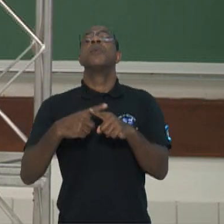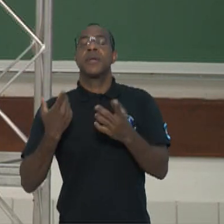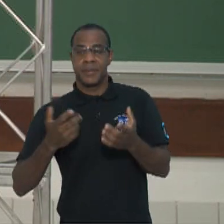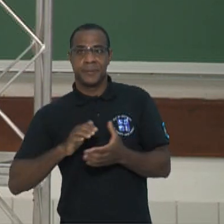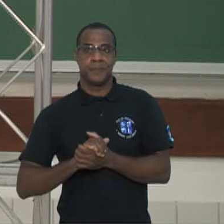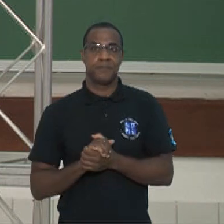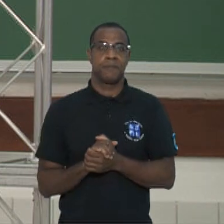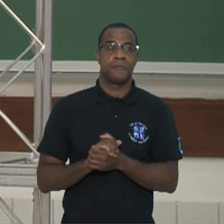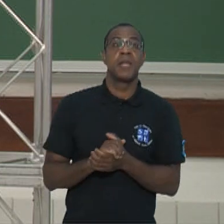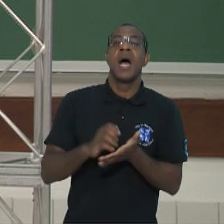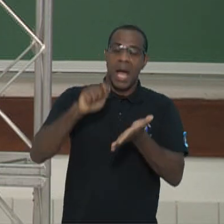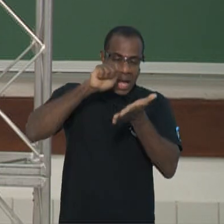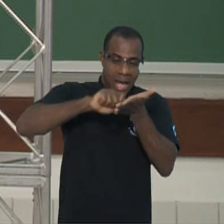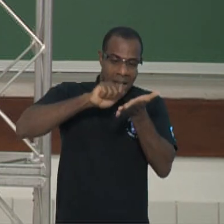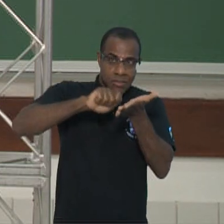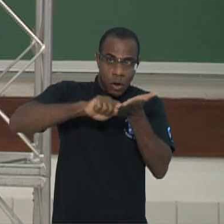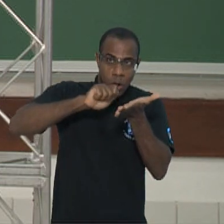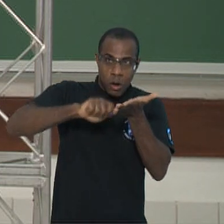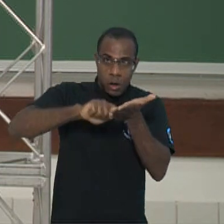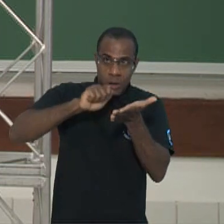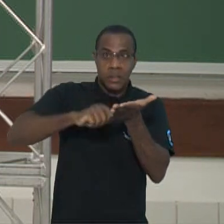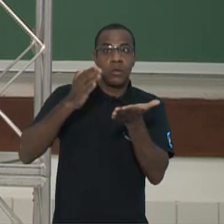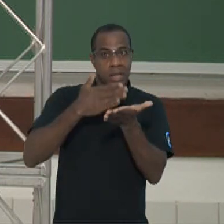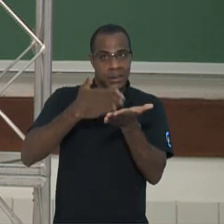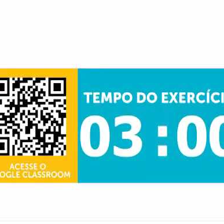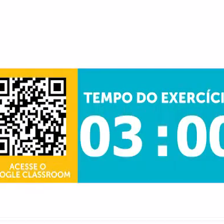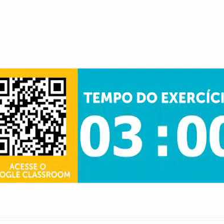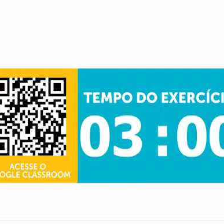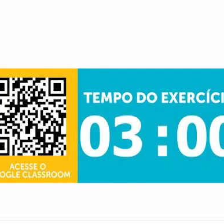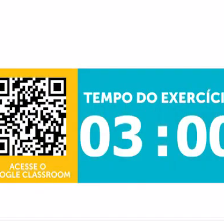europeia. Anotem no caderno e a gente já volta para finalizar a aula.